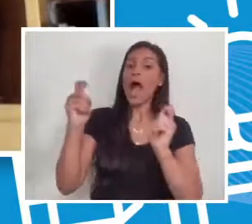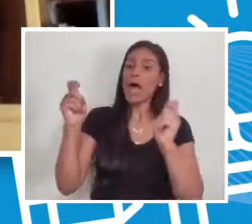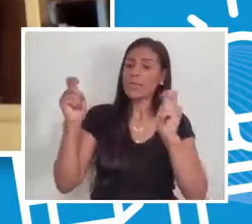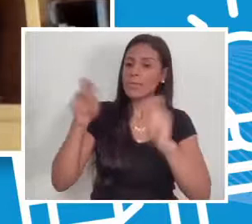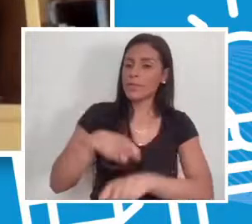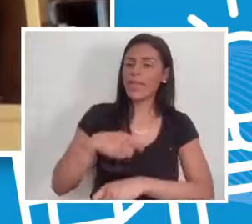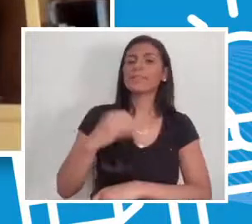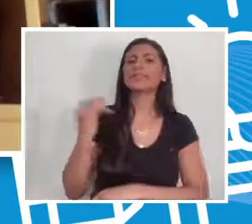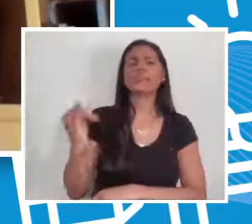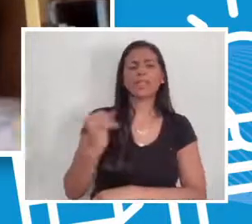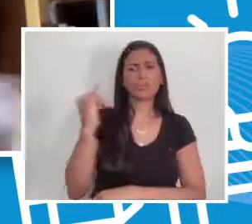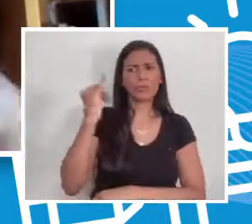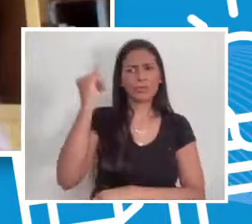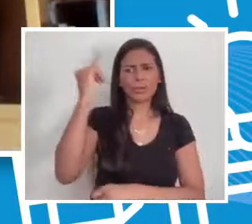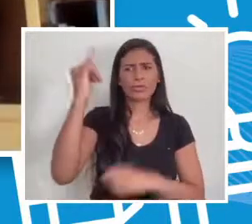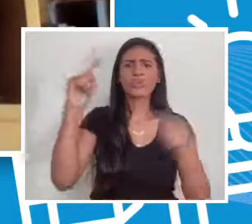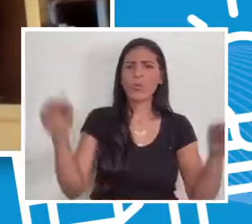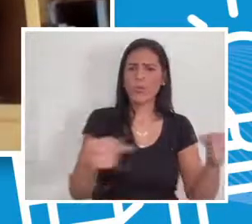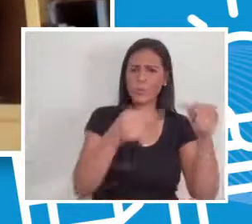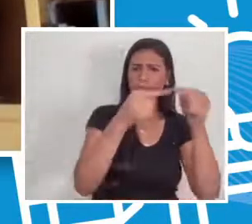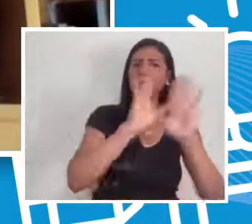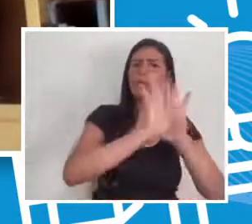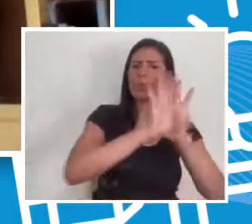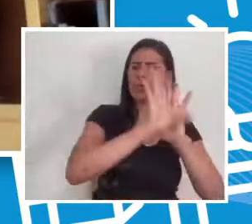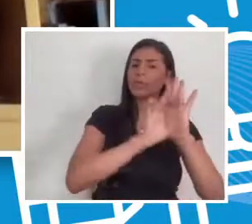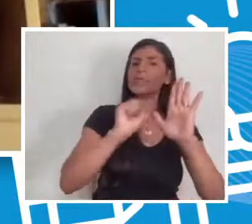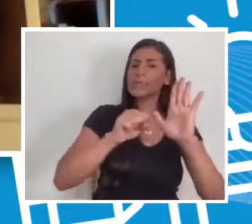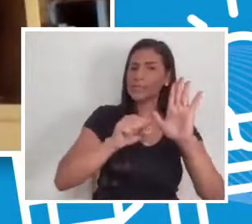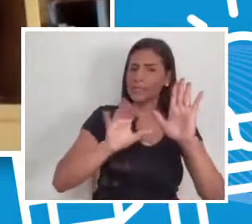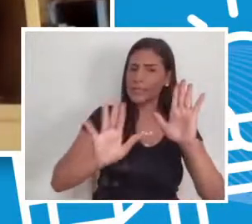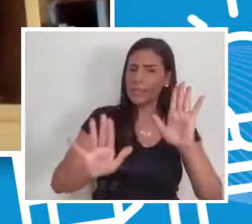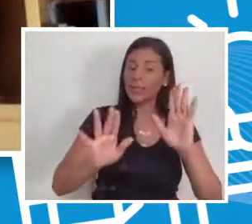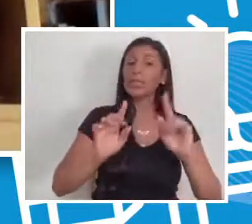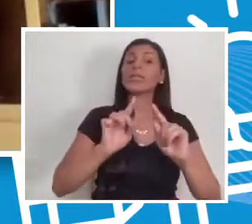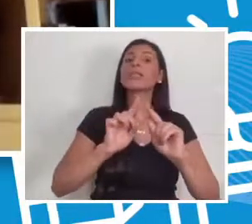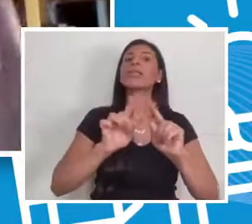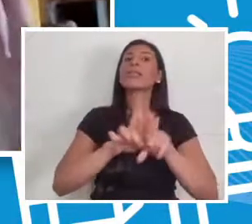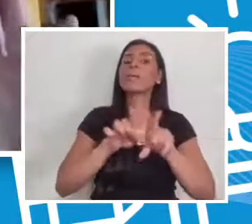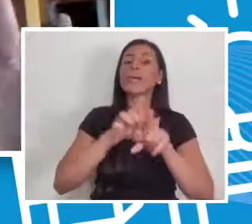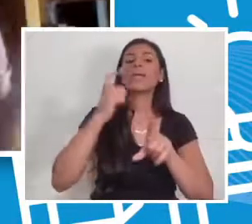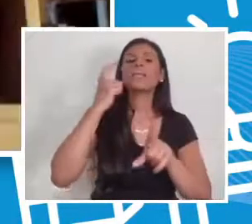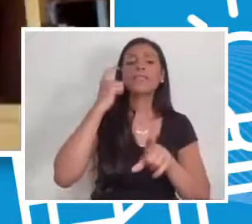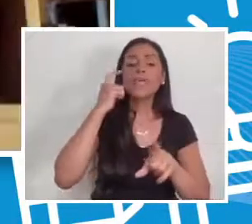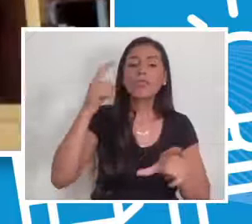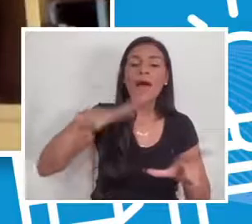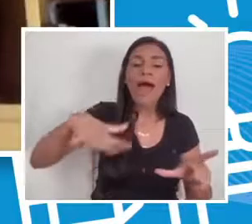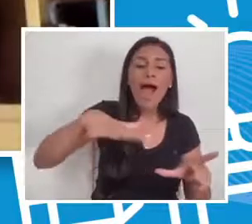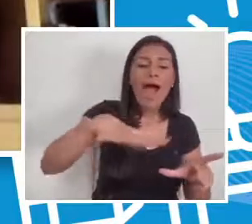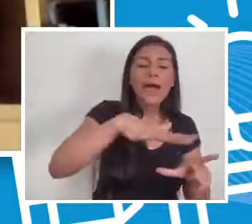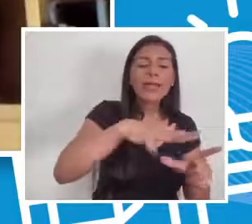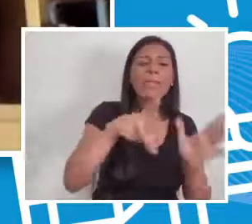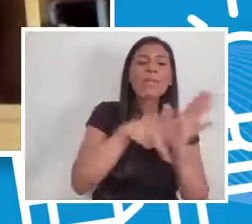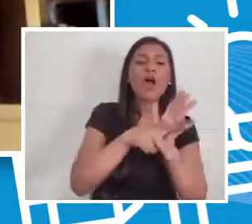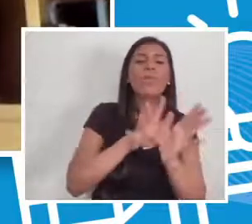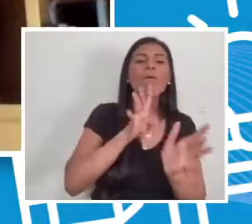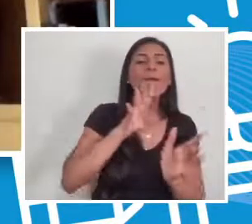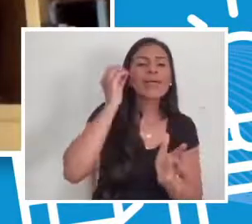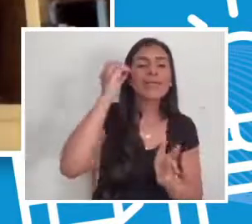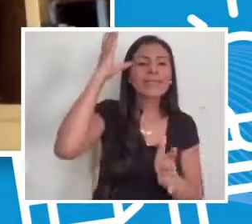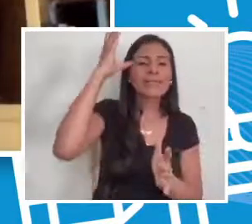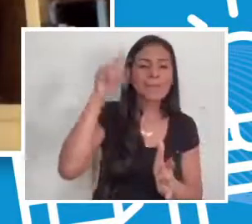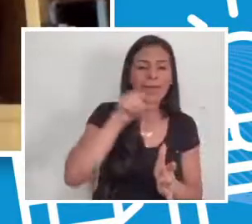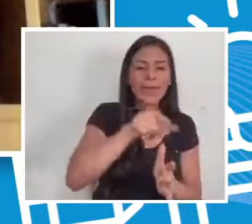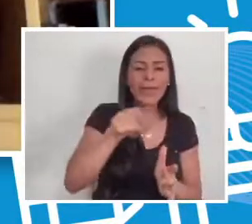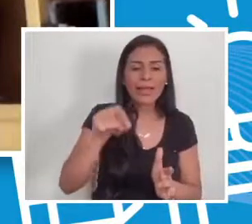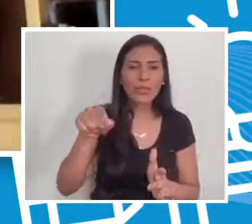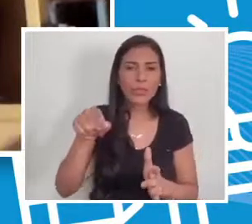componentes curriculares, sem perder de vista essa ideia de área de conhecimento, porque a área de conhecimento ela não joga